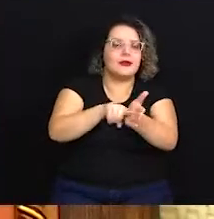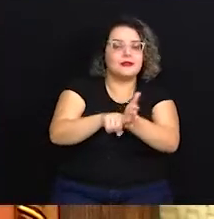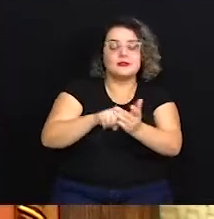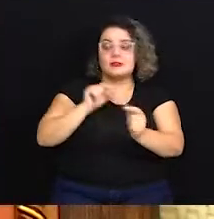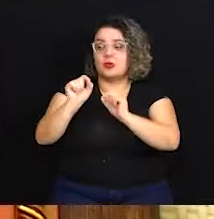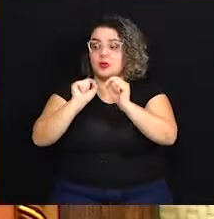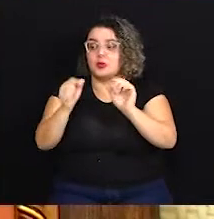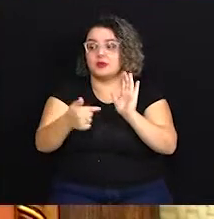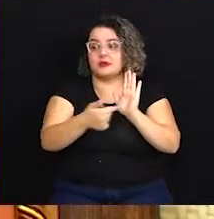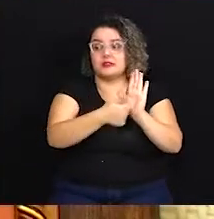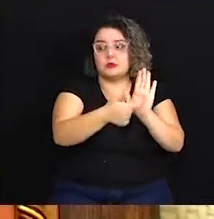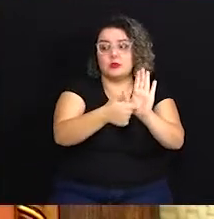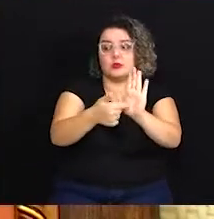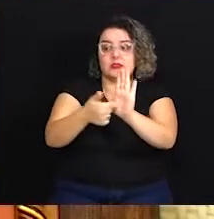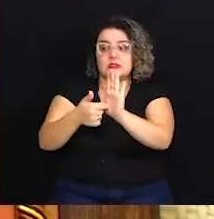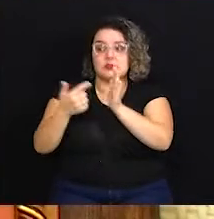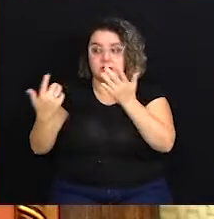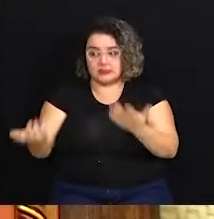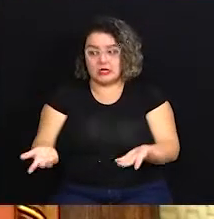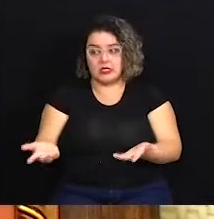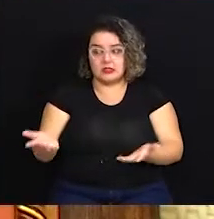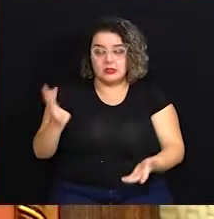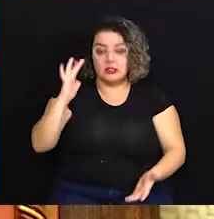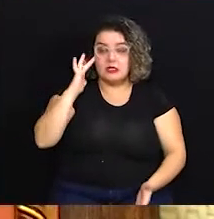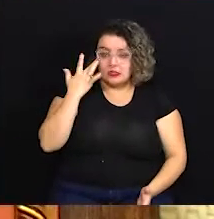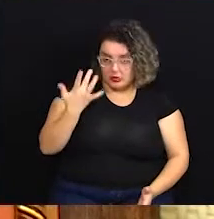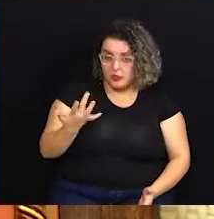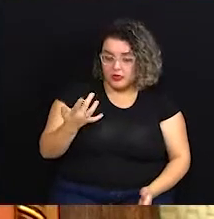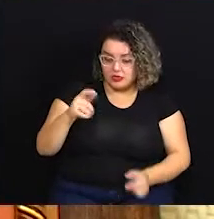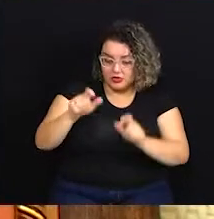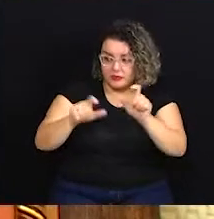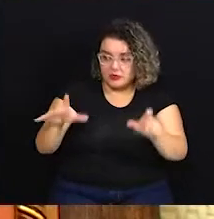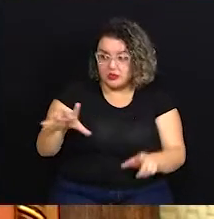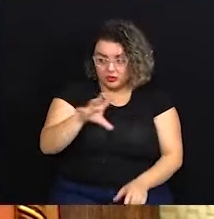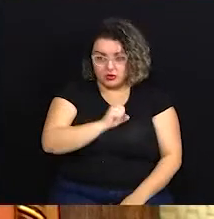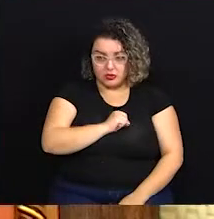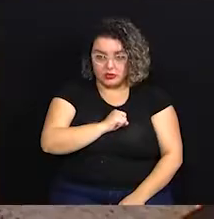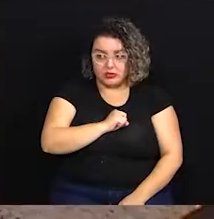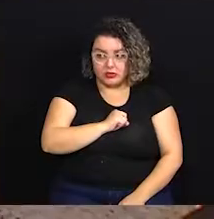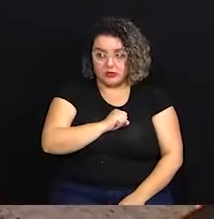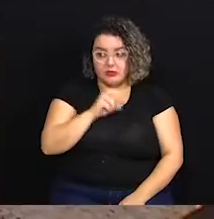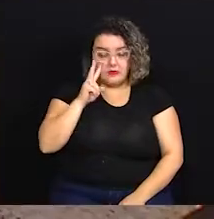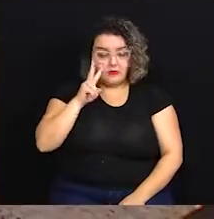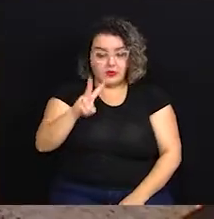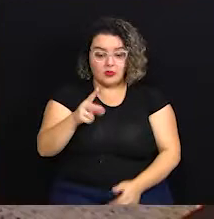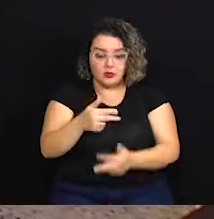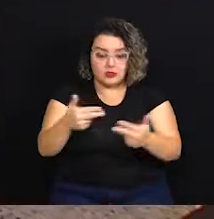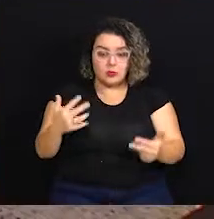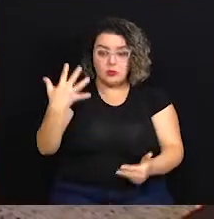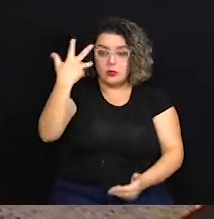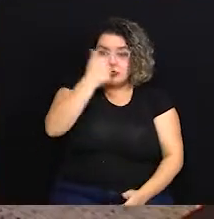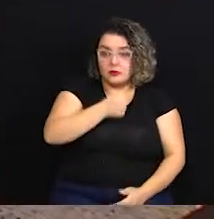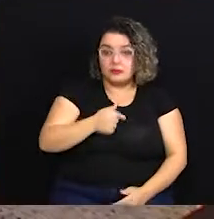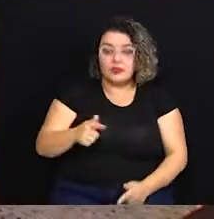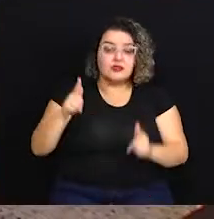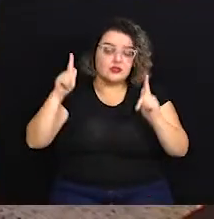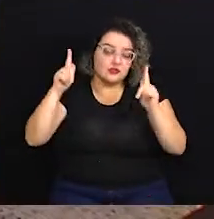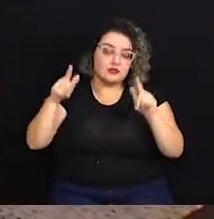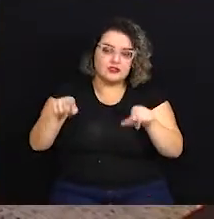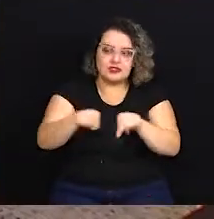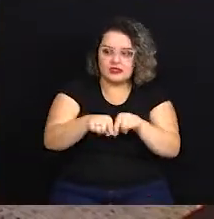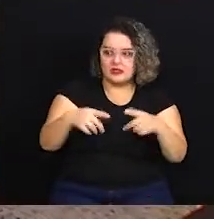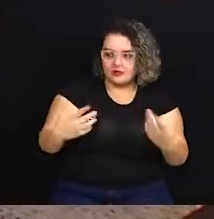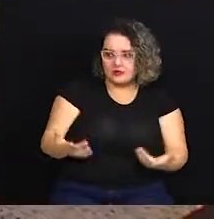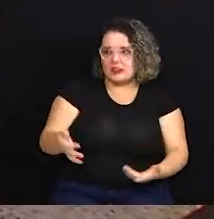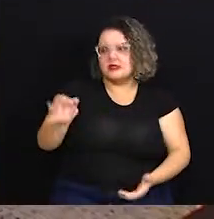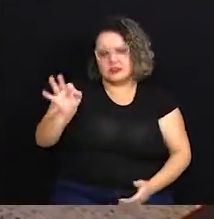mostrado. E eu acho que as pessoas gostam não só de ver uma coisa bonita, interessante, mas também divertida. Sem dúvida.